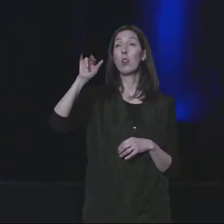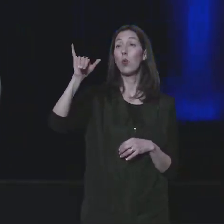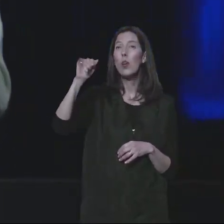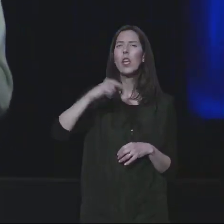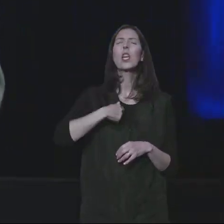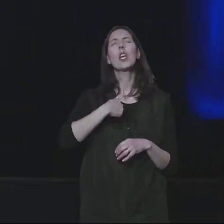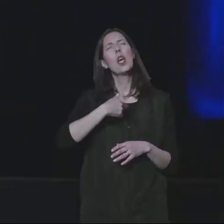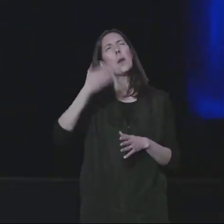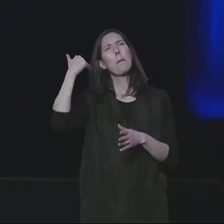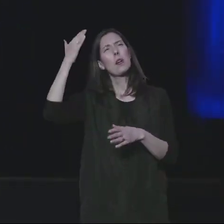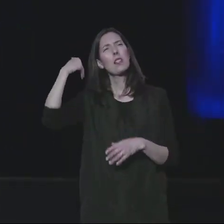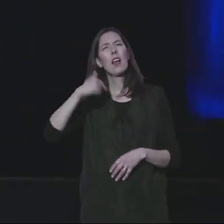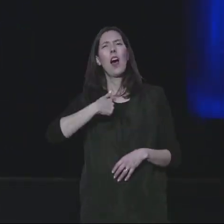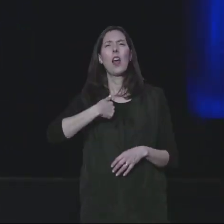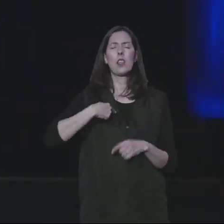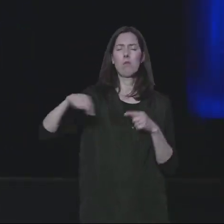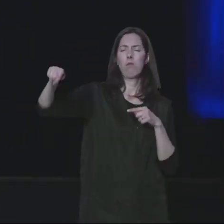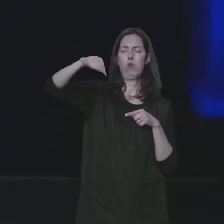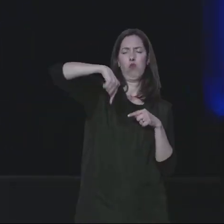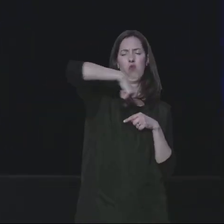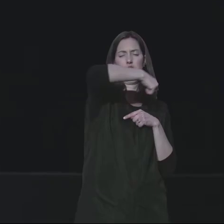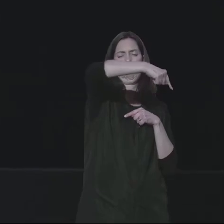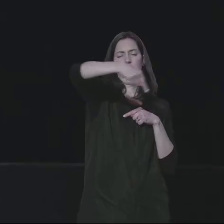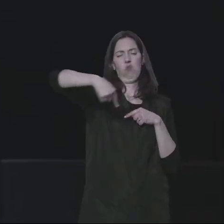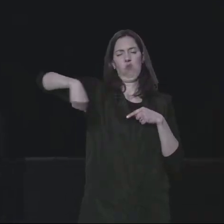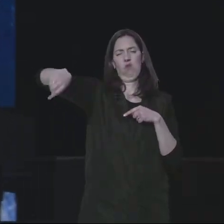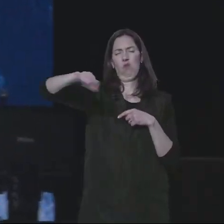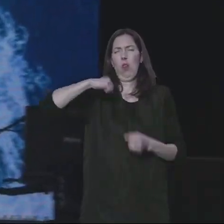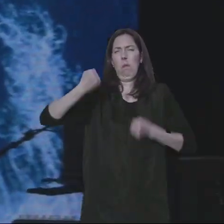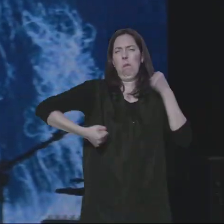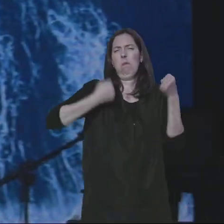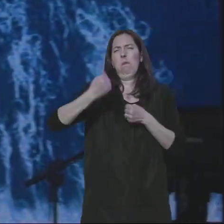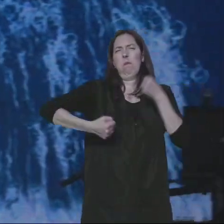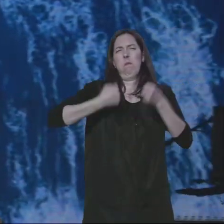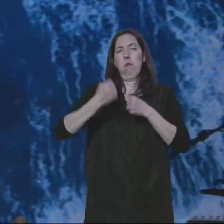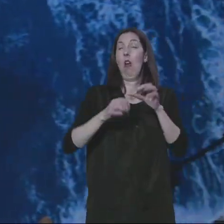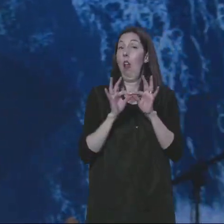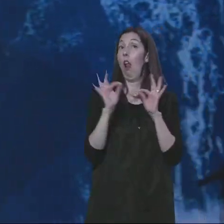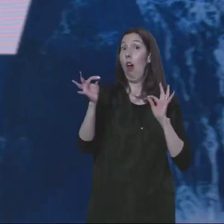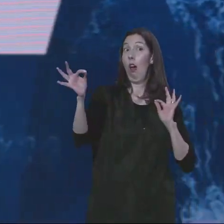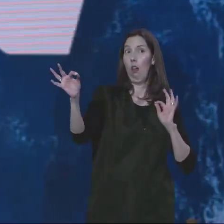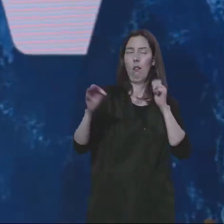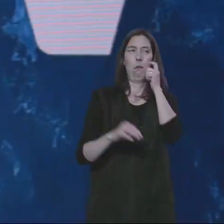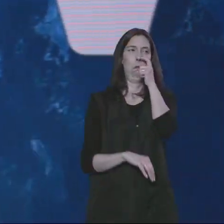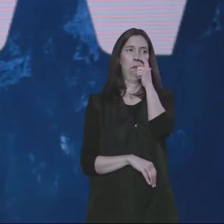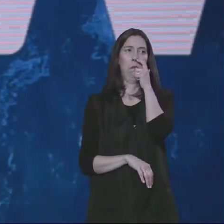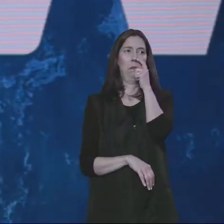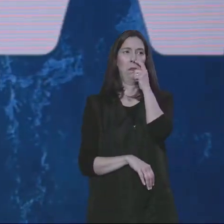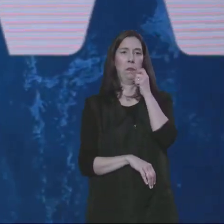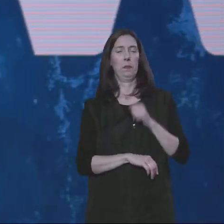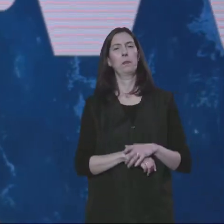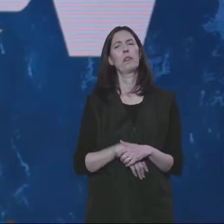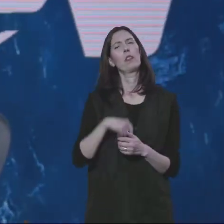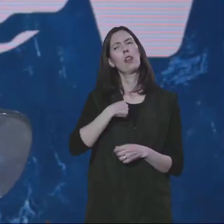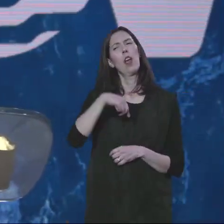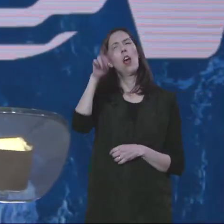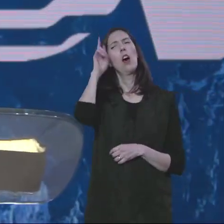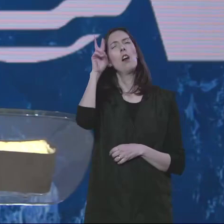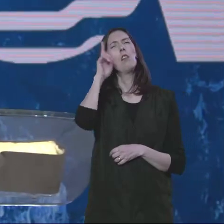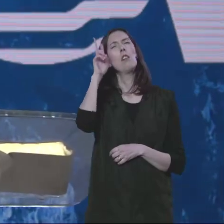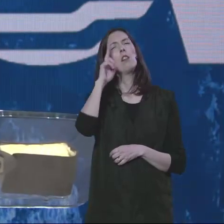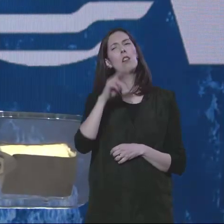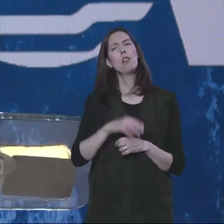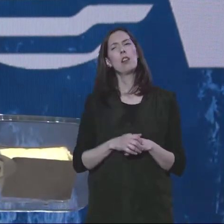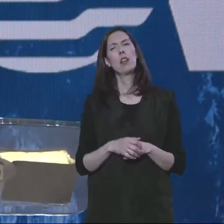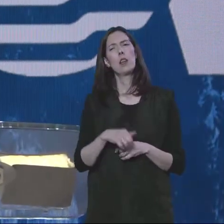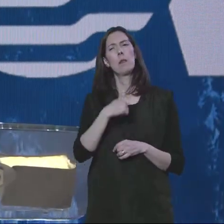fazia todo o 8 lá do Parque Barigui. E é bem longo. E eu lembro que, até